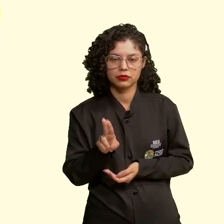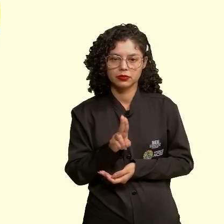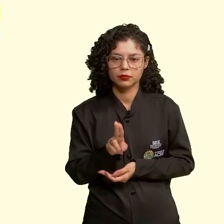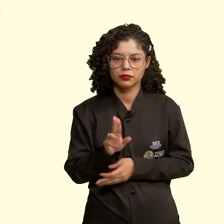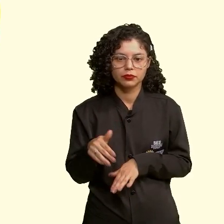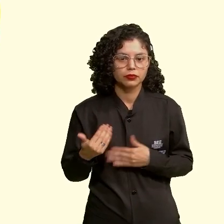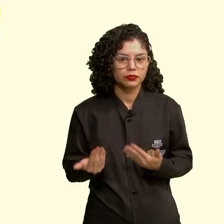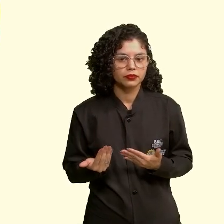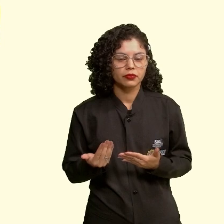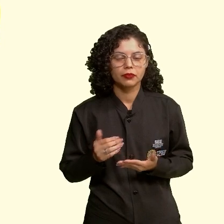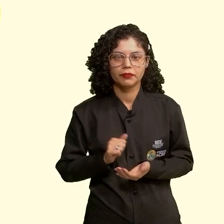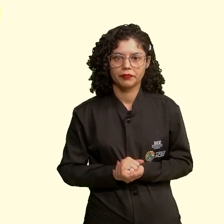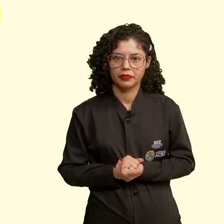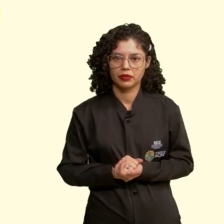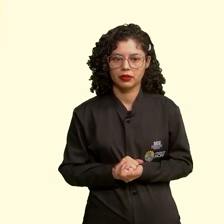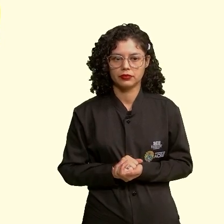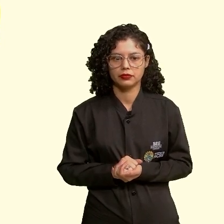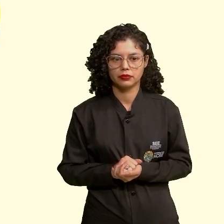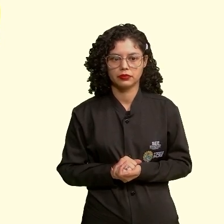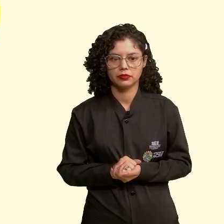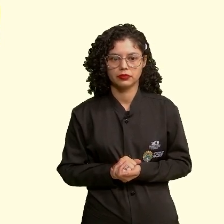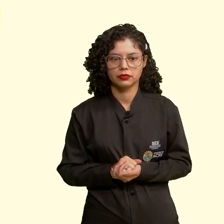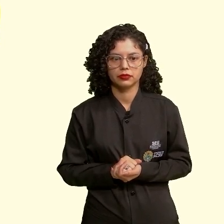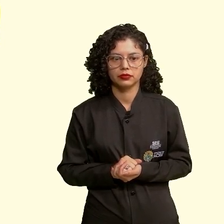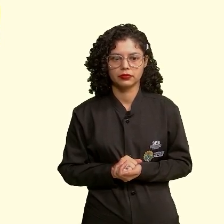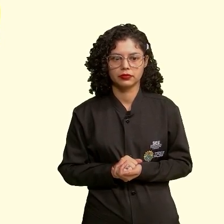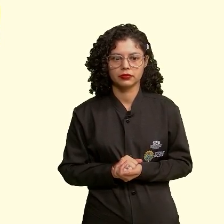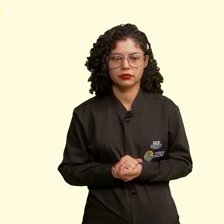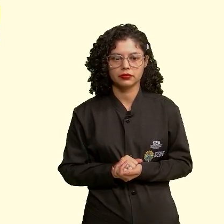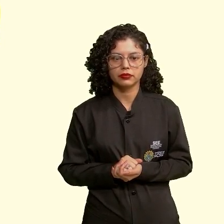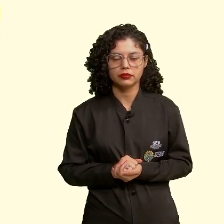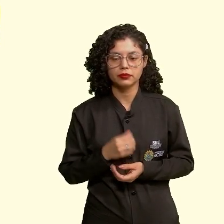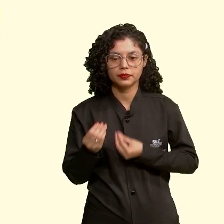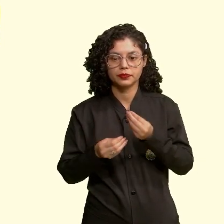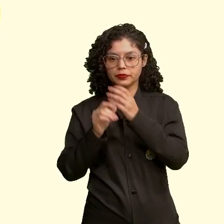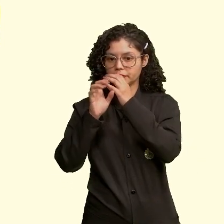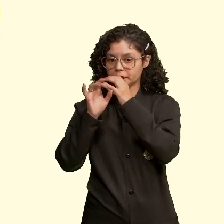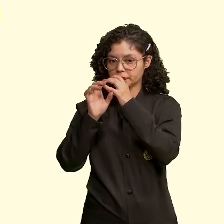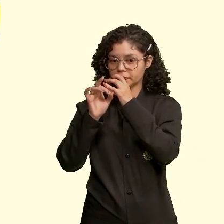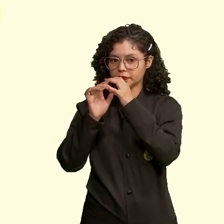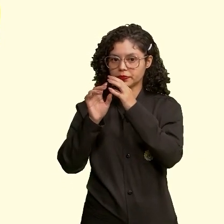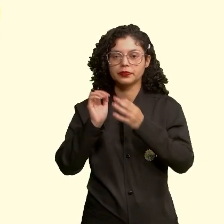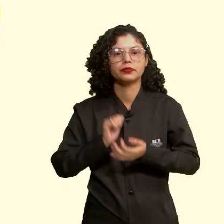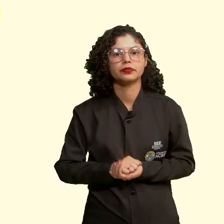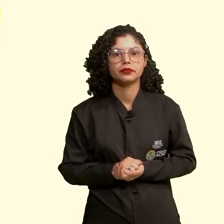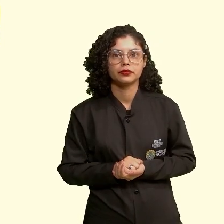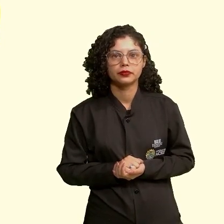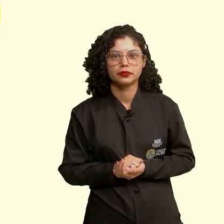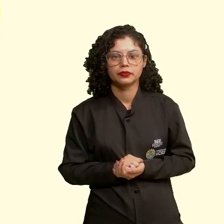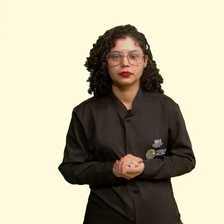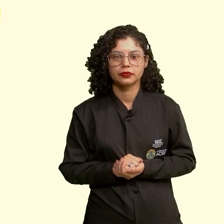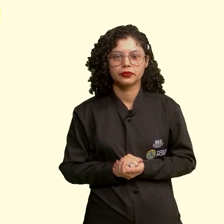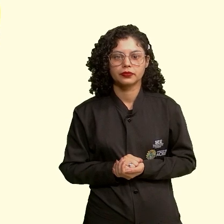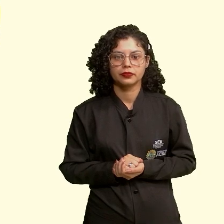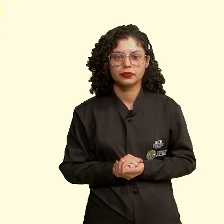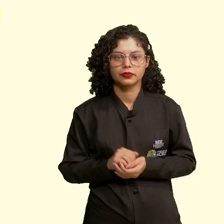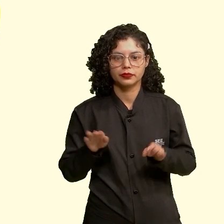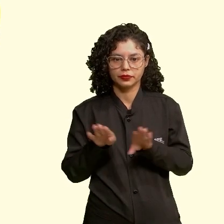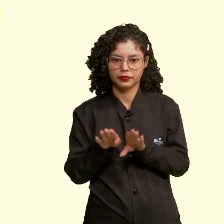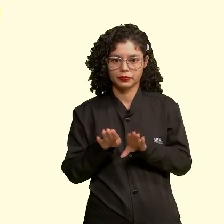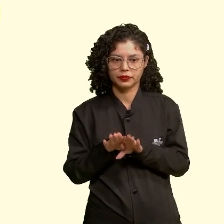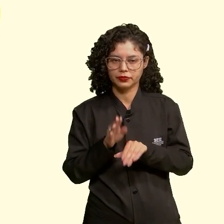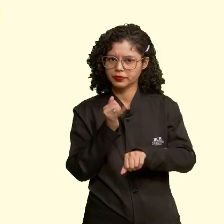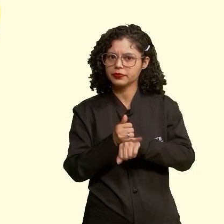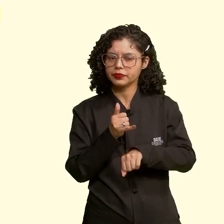desse instrumento? E como ele é tocado. Ele é um instrumento de metal,